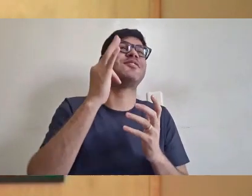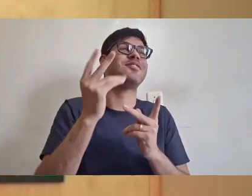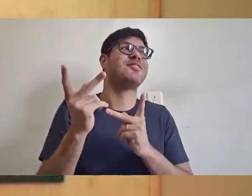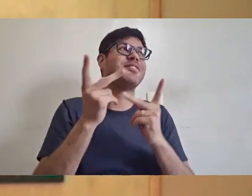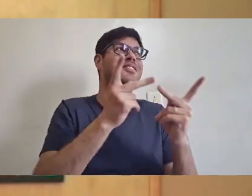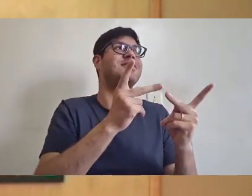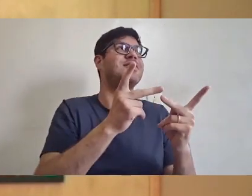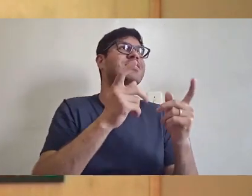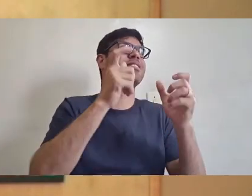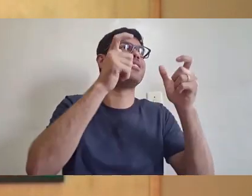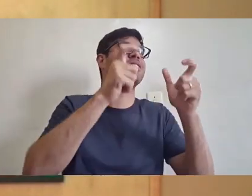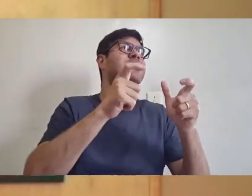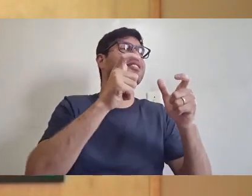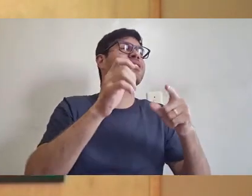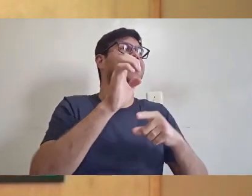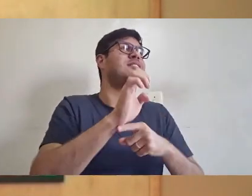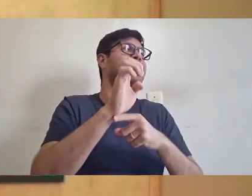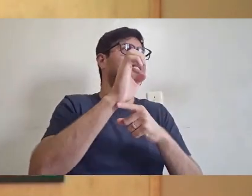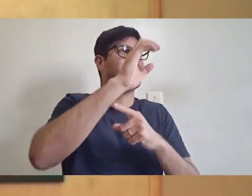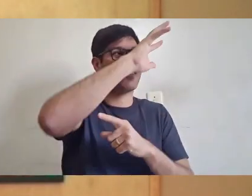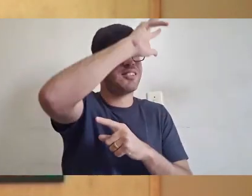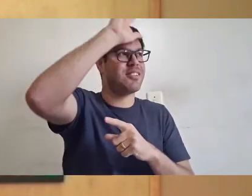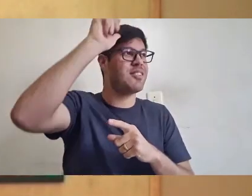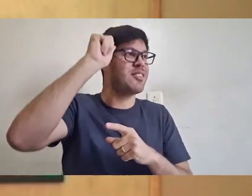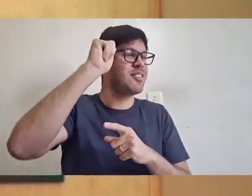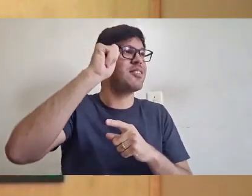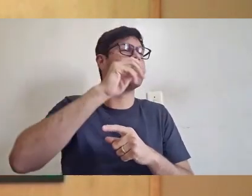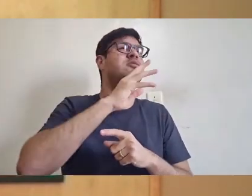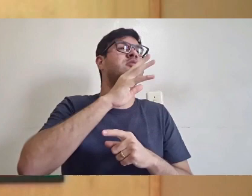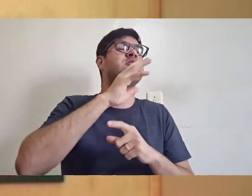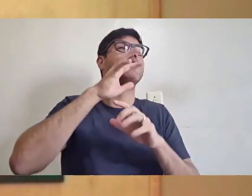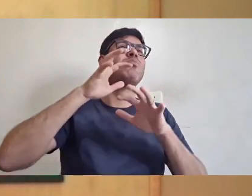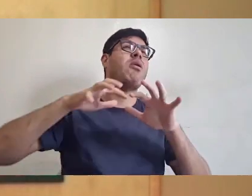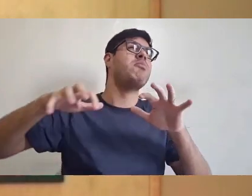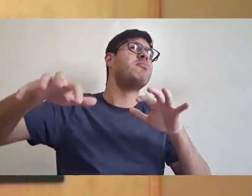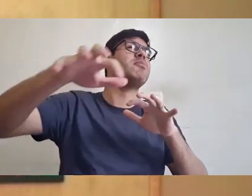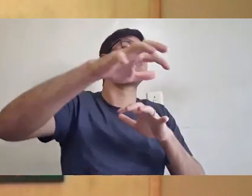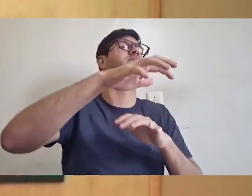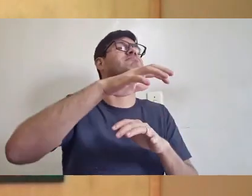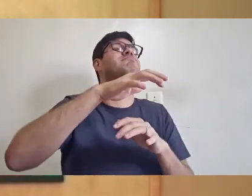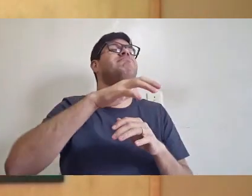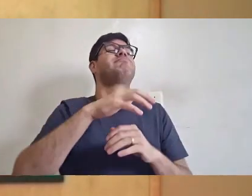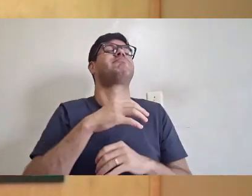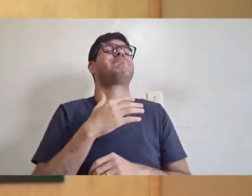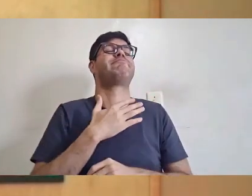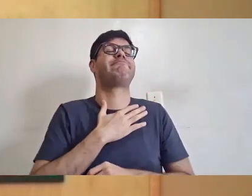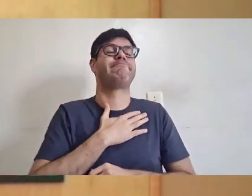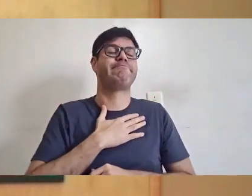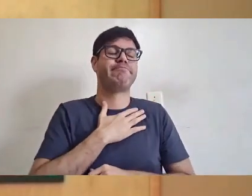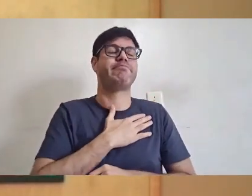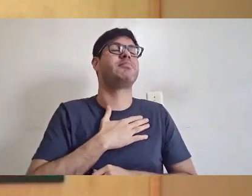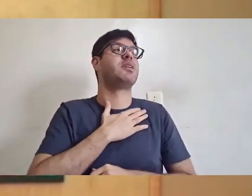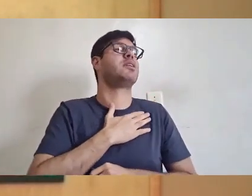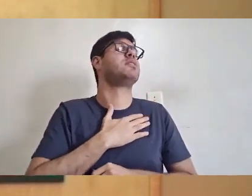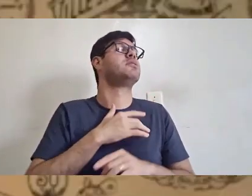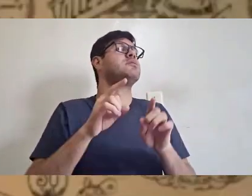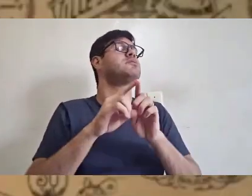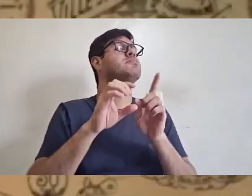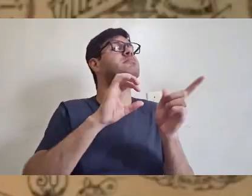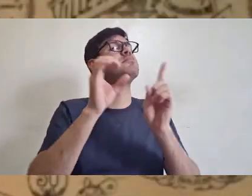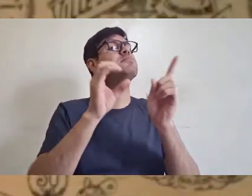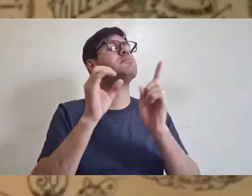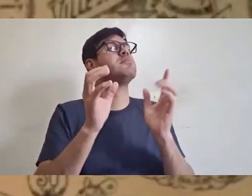conheci os estados brasileiros todos. Andei por muitas cidades, né? Mesmo no tempo aqui da Rádio Clube,